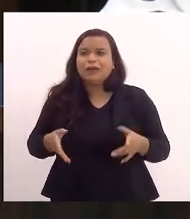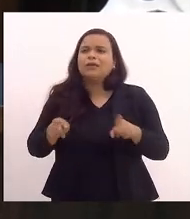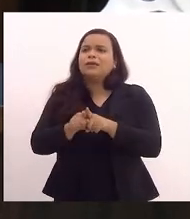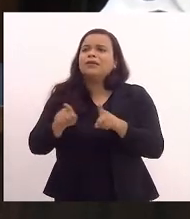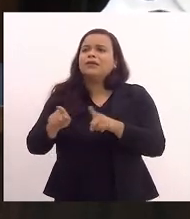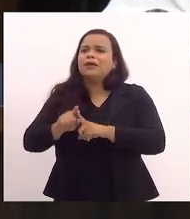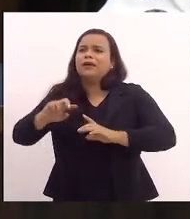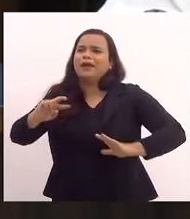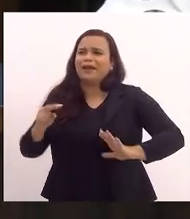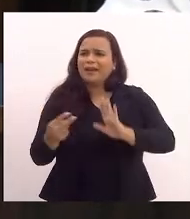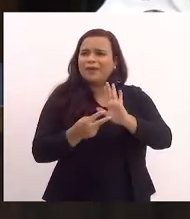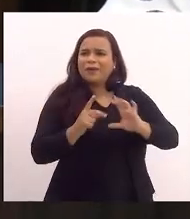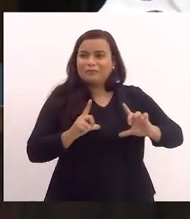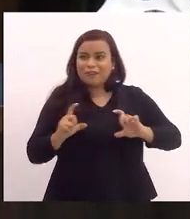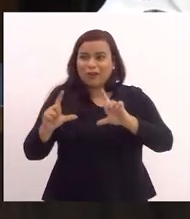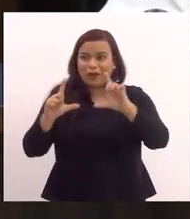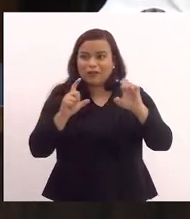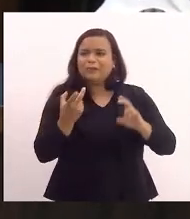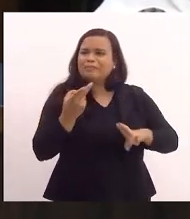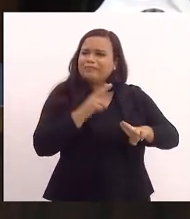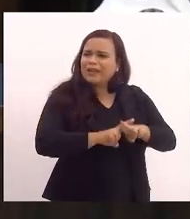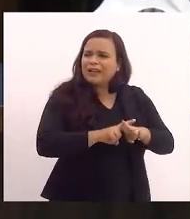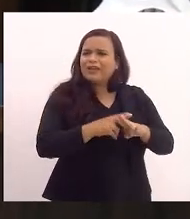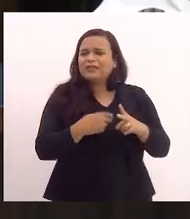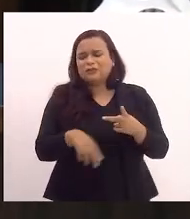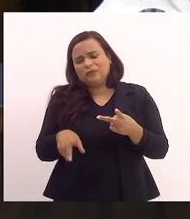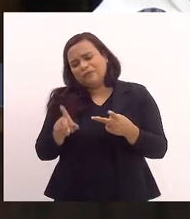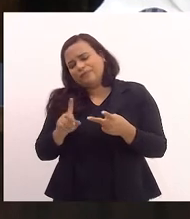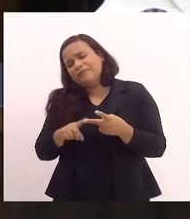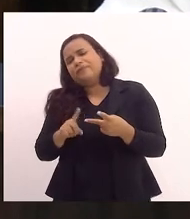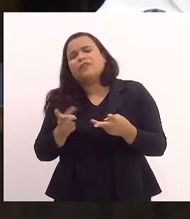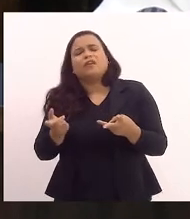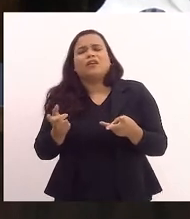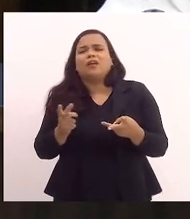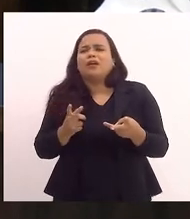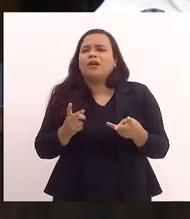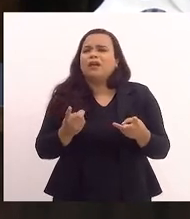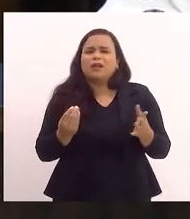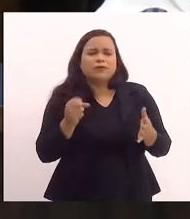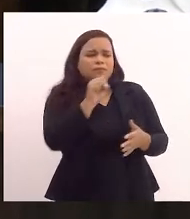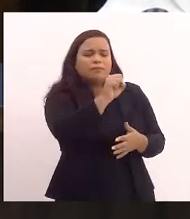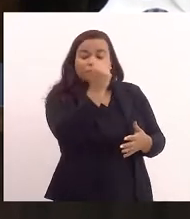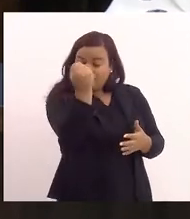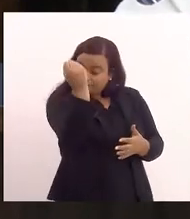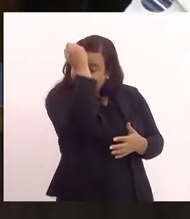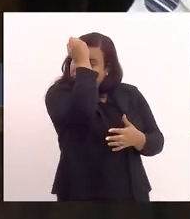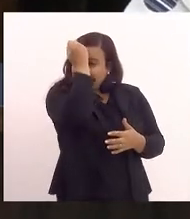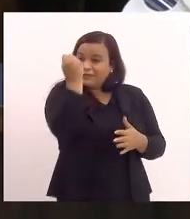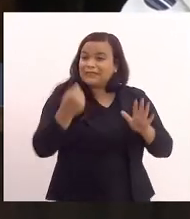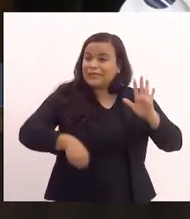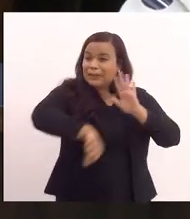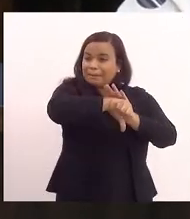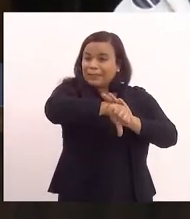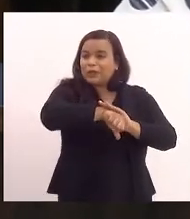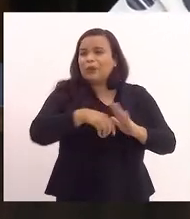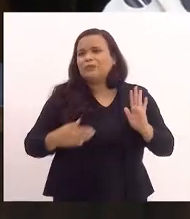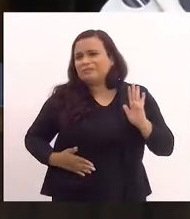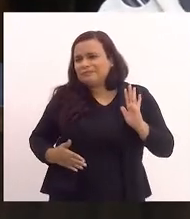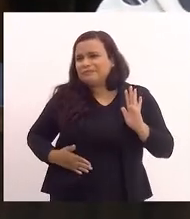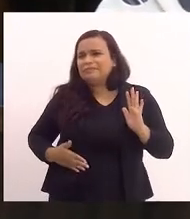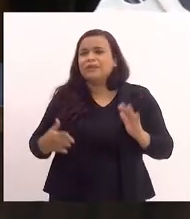reconhecimento fotográfico, ser encarcerado, ser colocado como criminoso, ter o medo